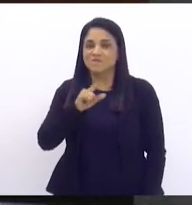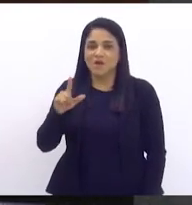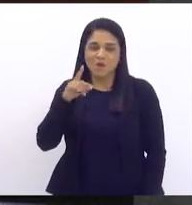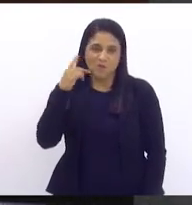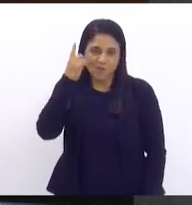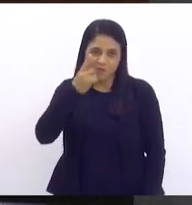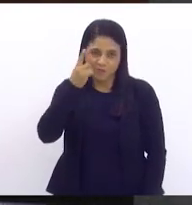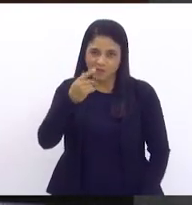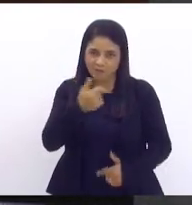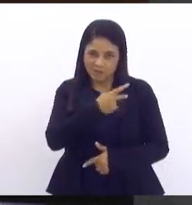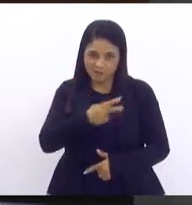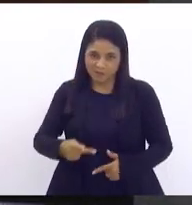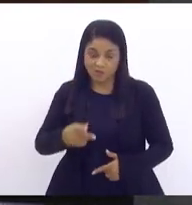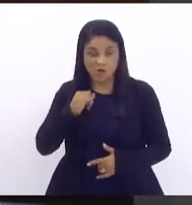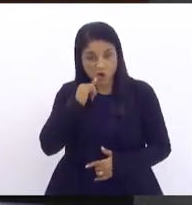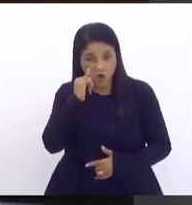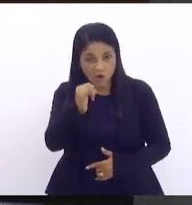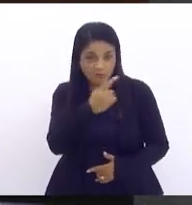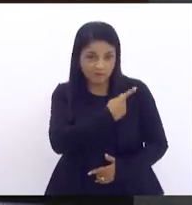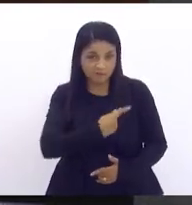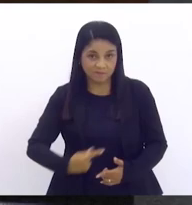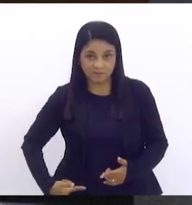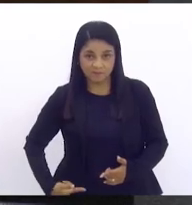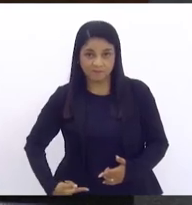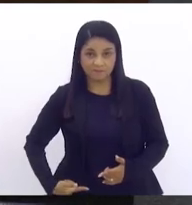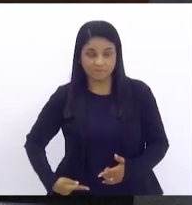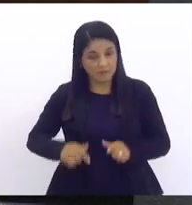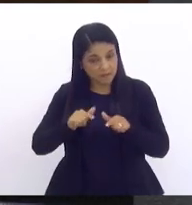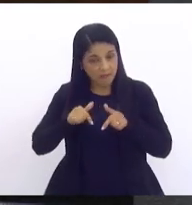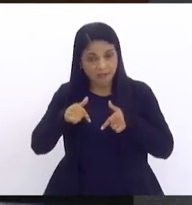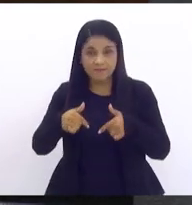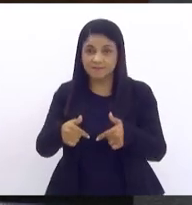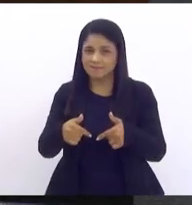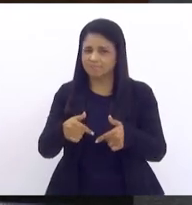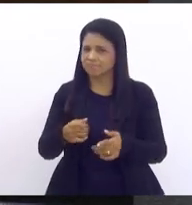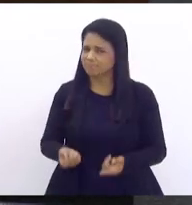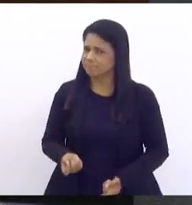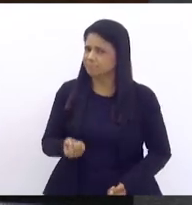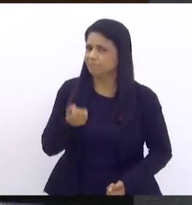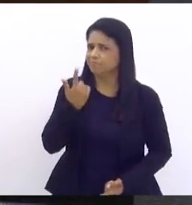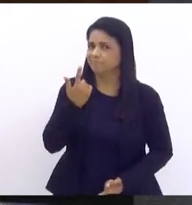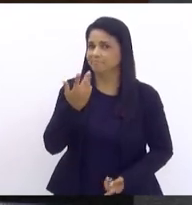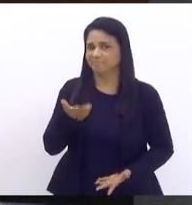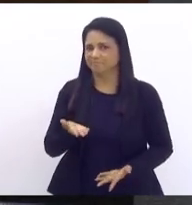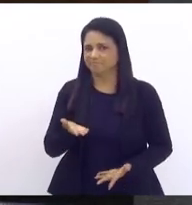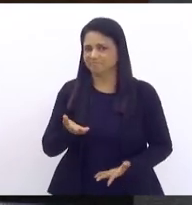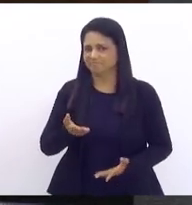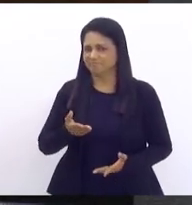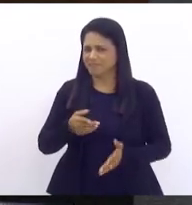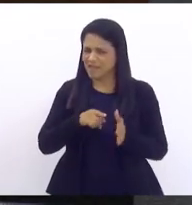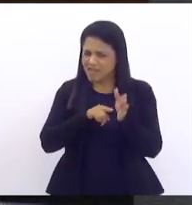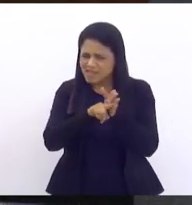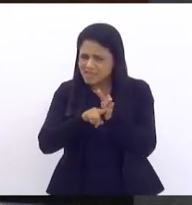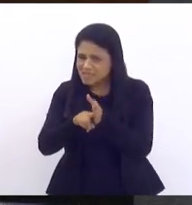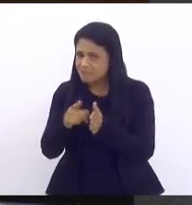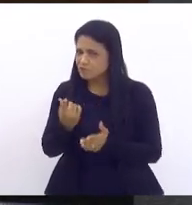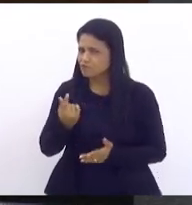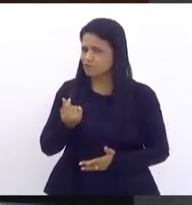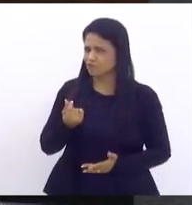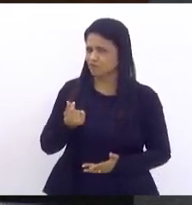sentido. Comunique ao governador para que ele tome providências, porque fica muito estranho isso, né? Só fazer exame com dinheiro em cash fica